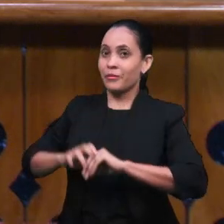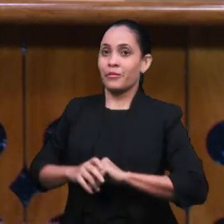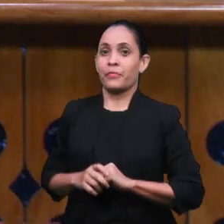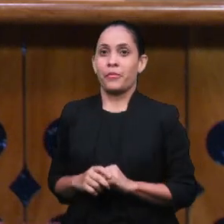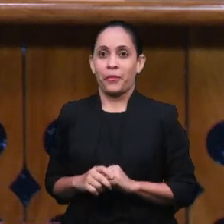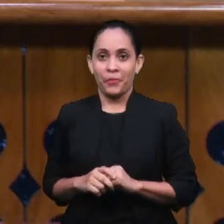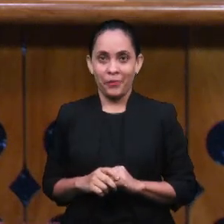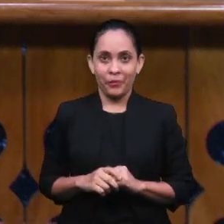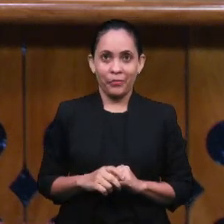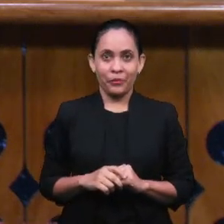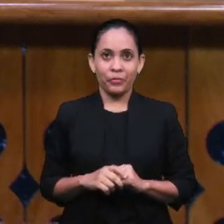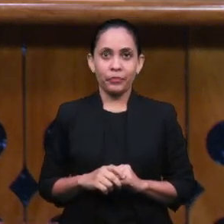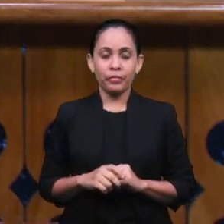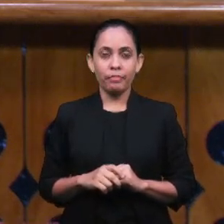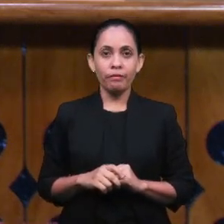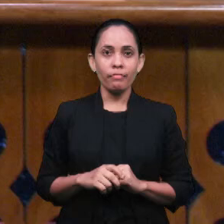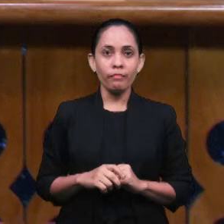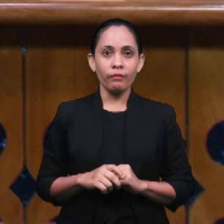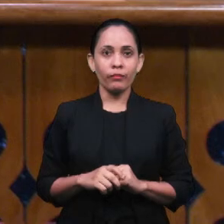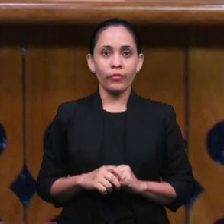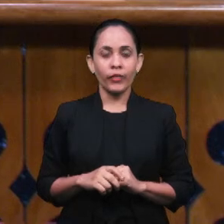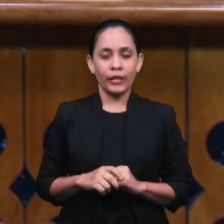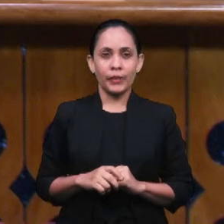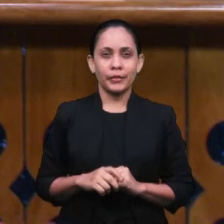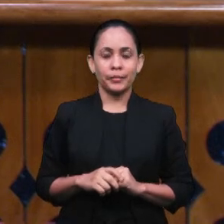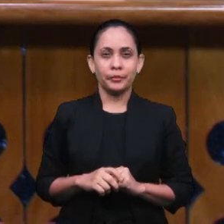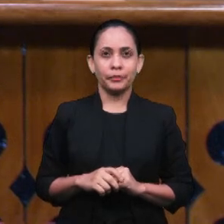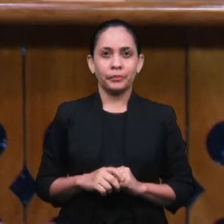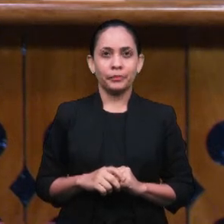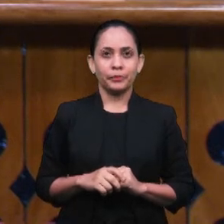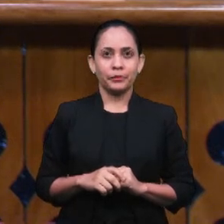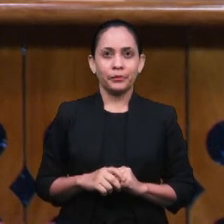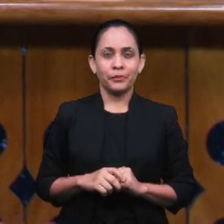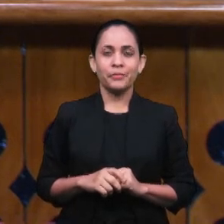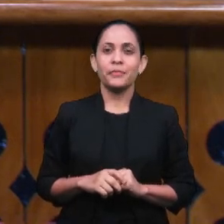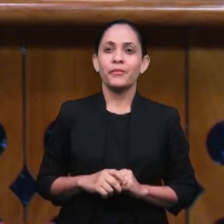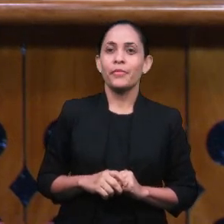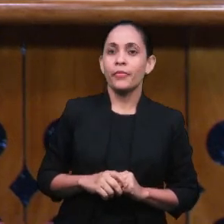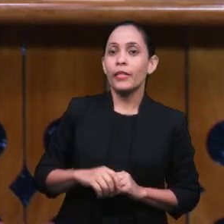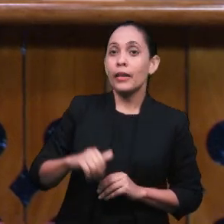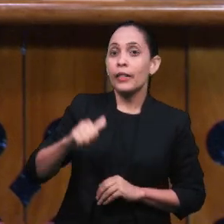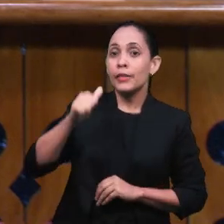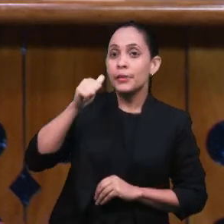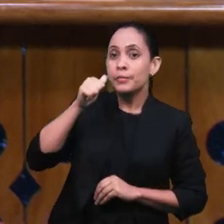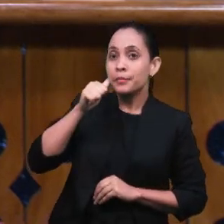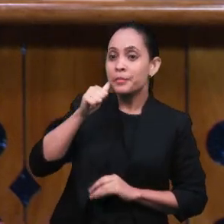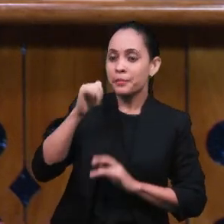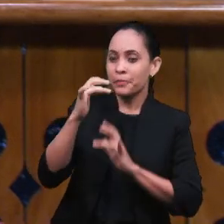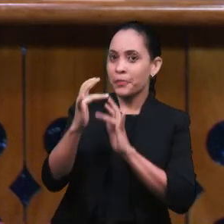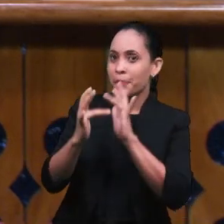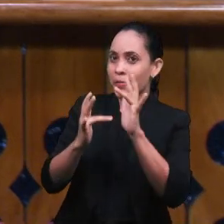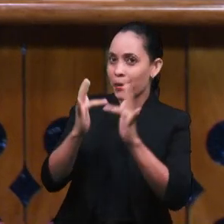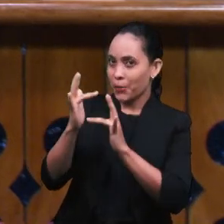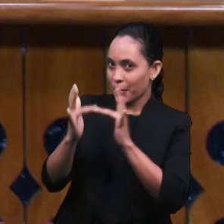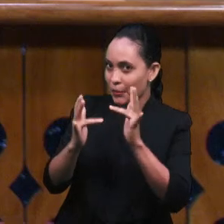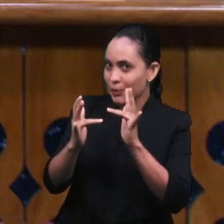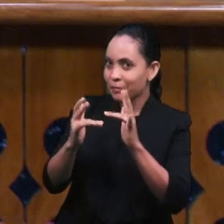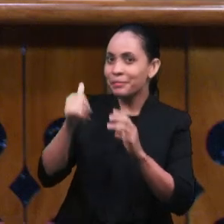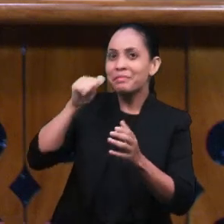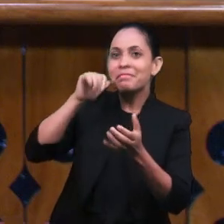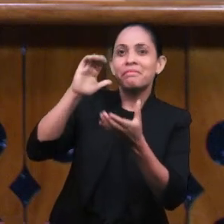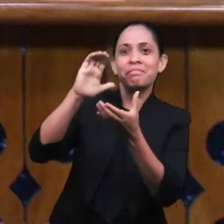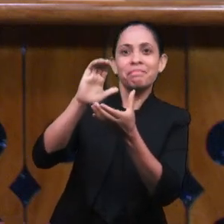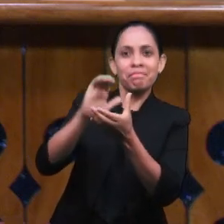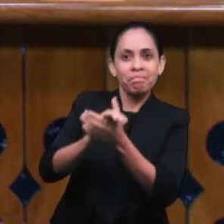a respeito de uma noiva, de uma esposa que ele queria. Então, ele